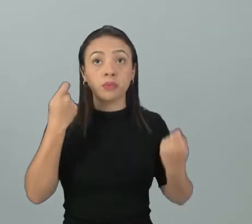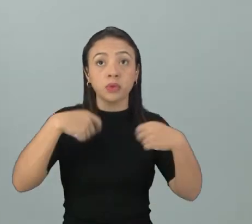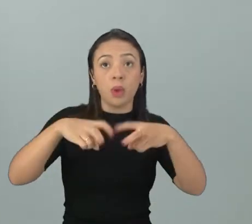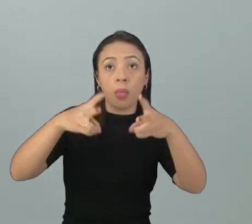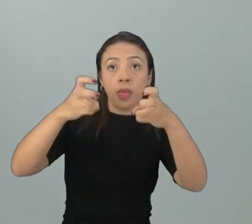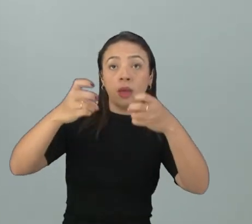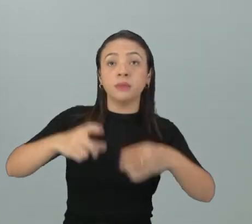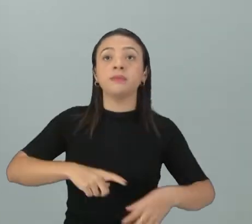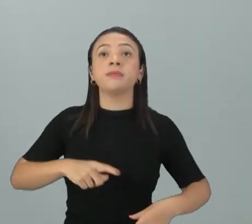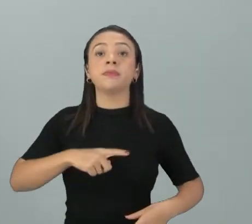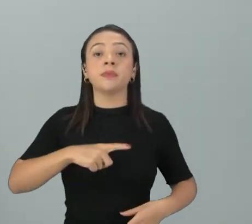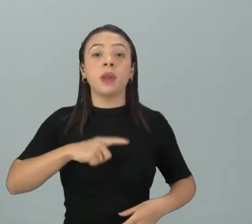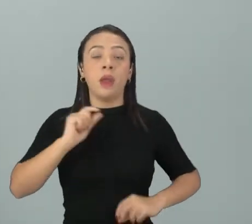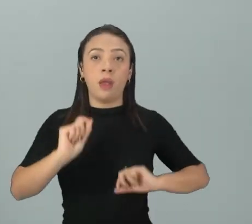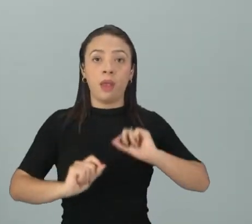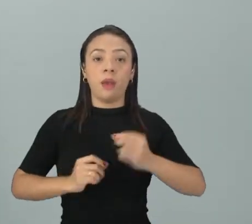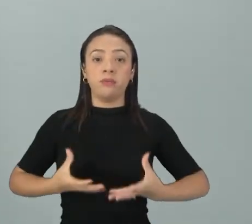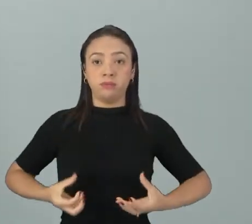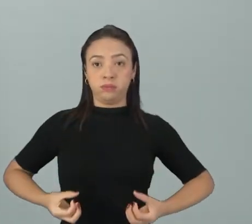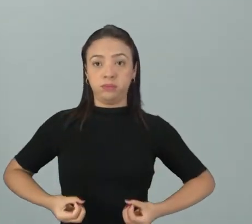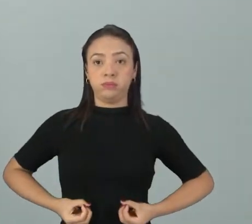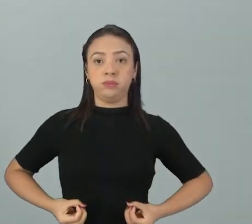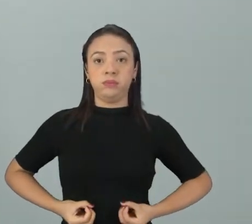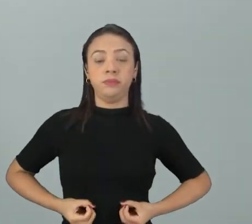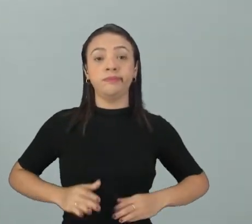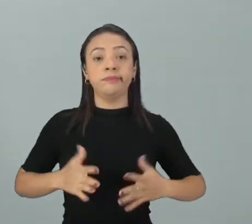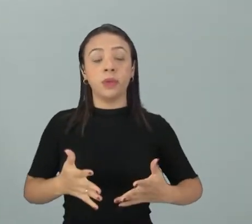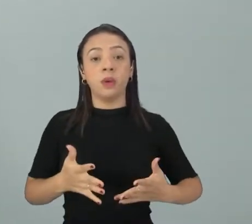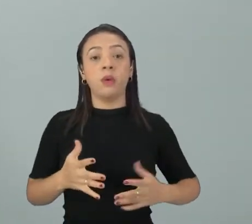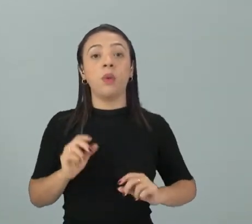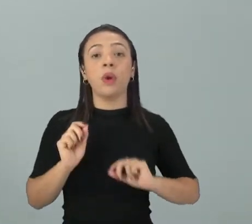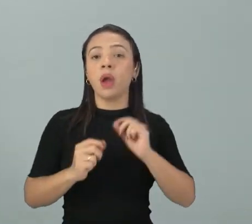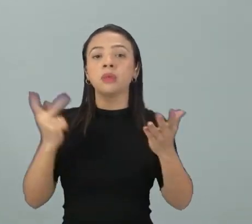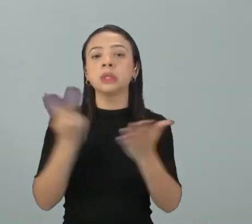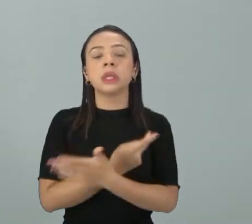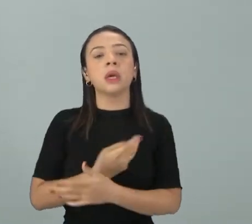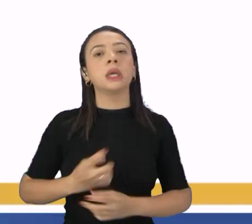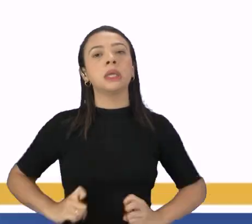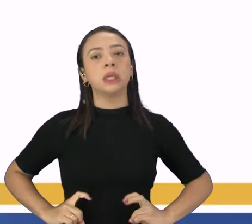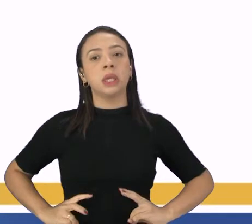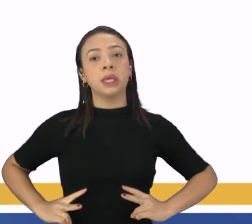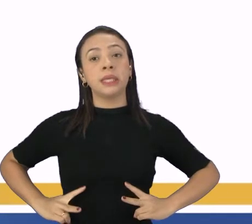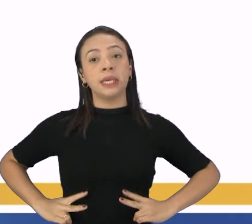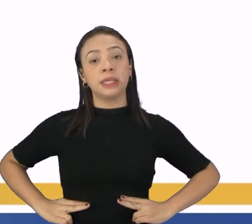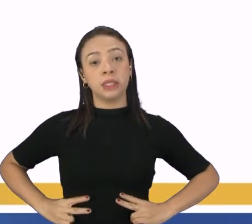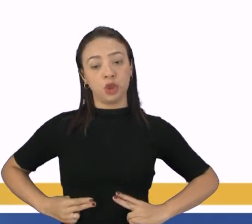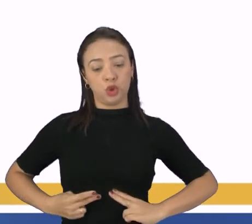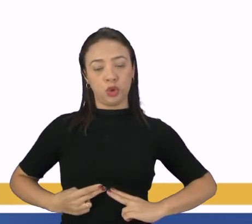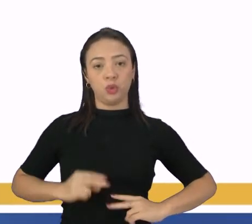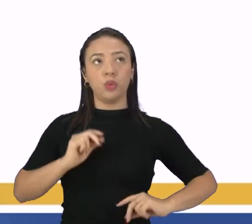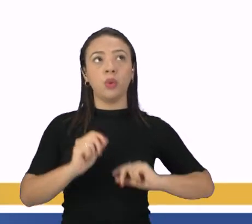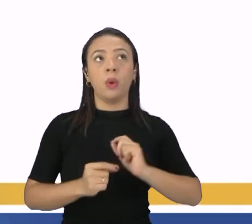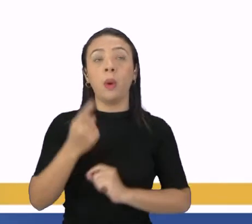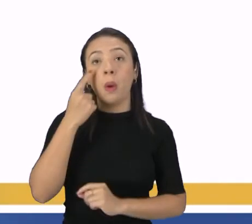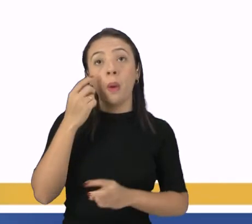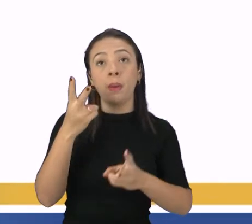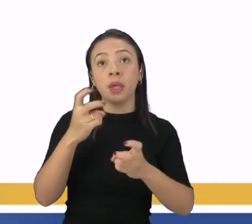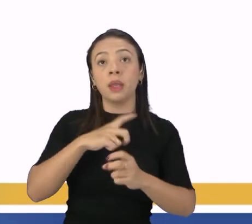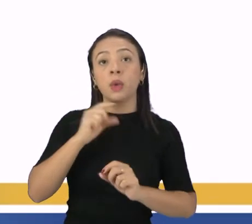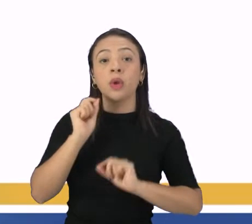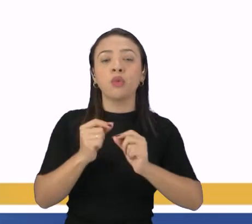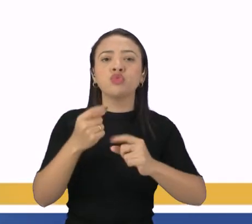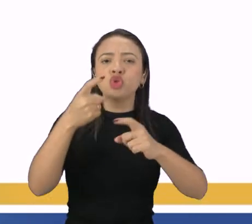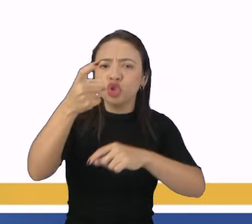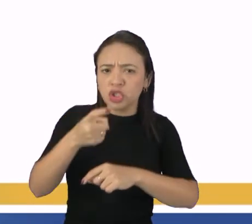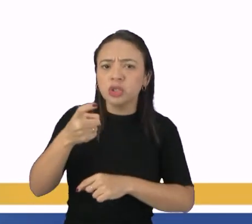né, a túbula ali, ó, ligando o útero aos ovários. A laqueadura tubária nada mais é do que um processo de obstrução. Observe na telinha que tem um X